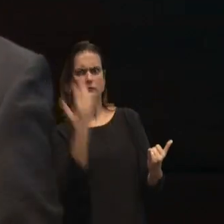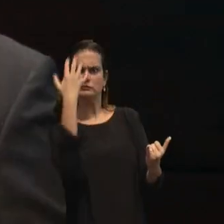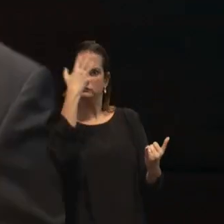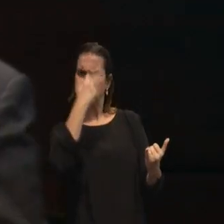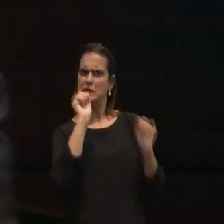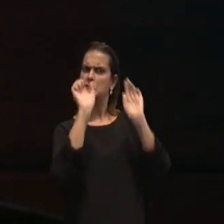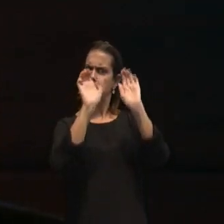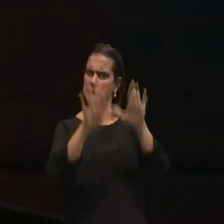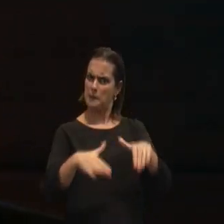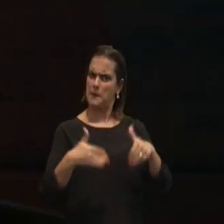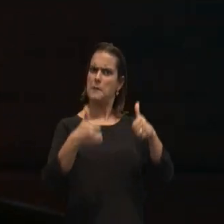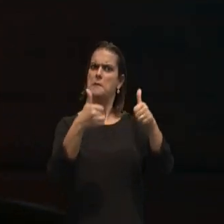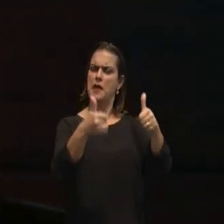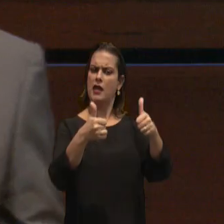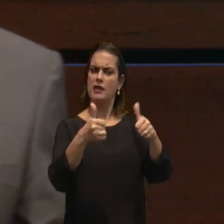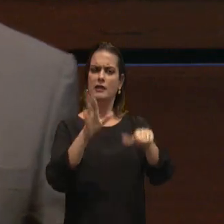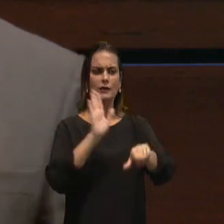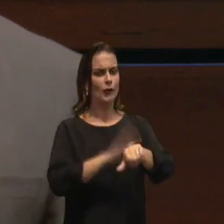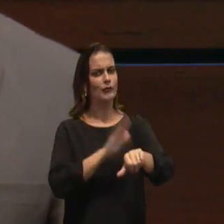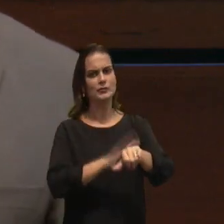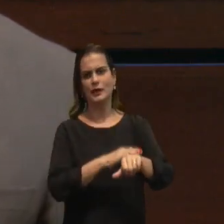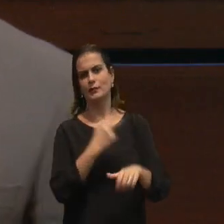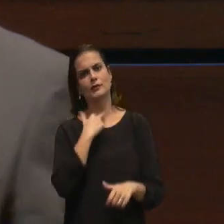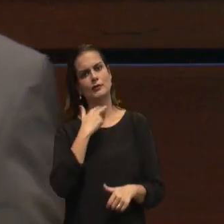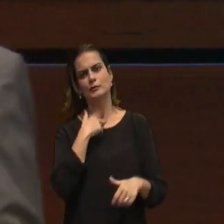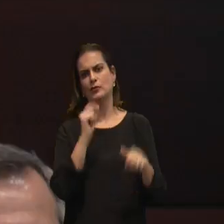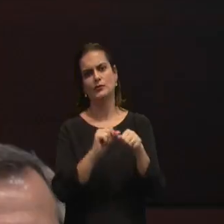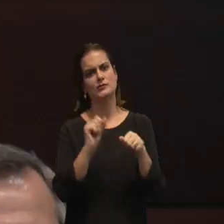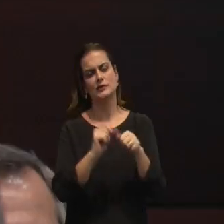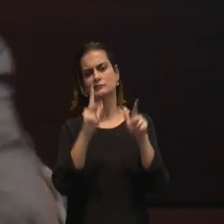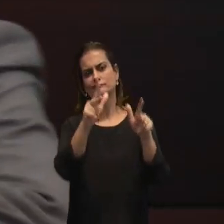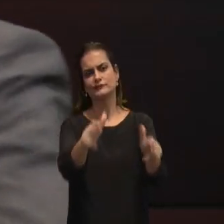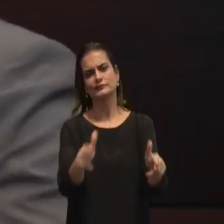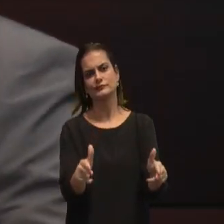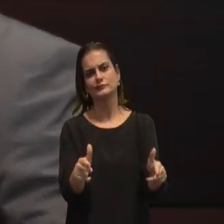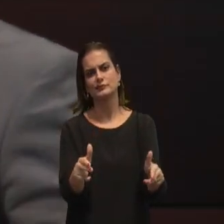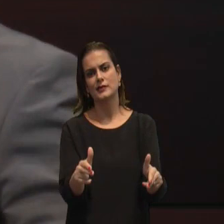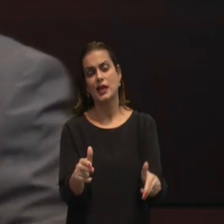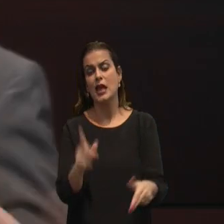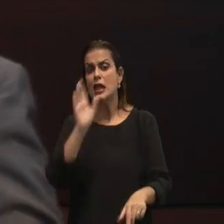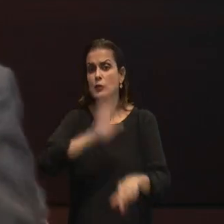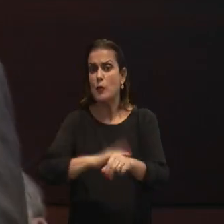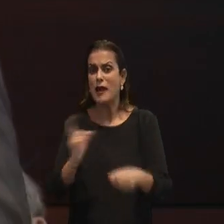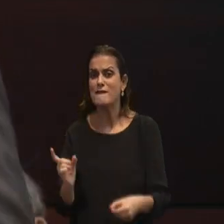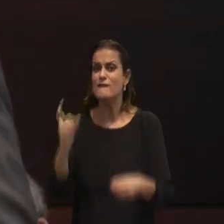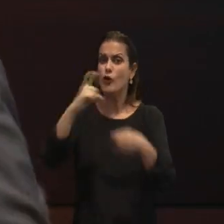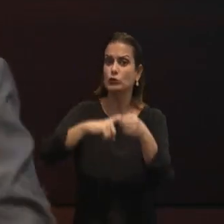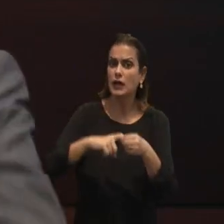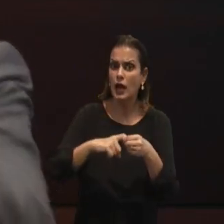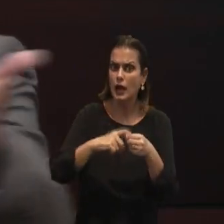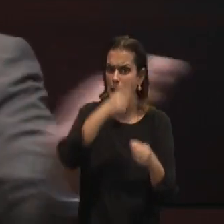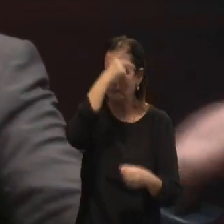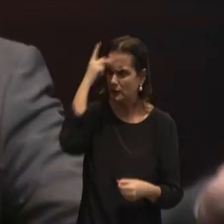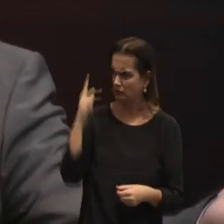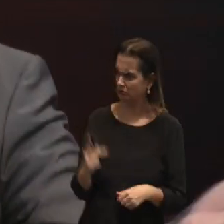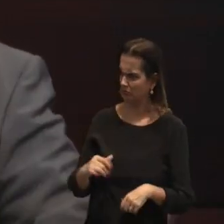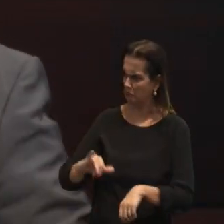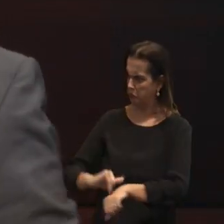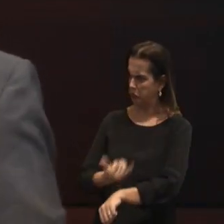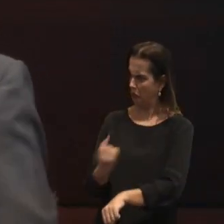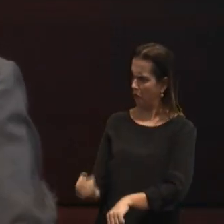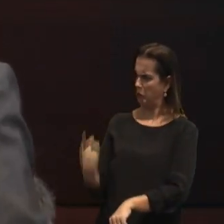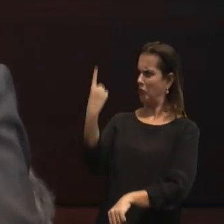está bem. Esse tempo nós não podemos mais fazer isso. Pelo contrário, quando retornarmos, a maioria das pessoas irão falar: como você